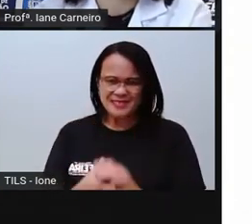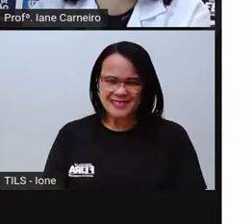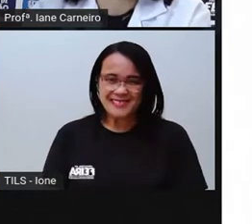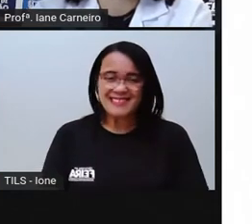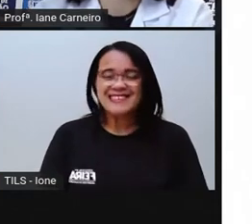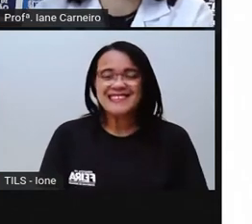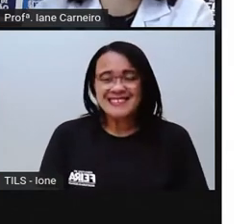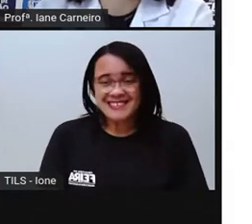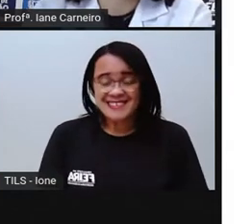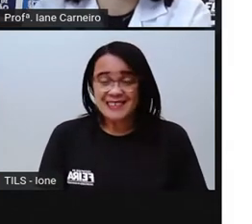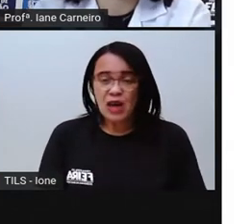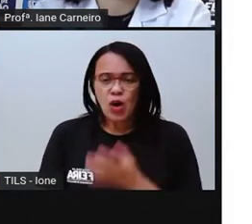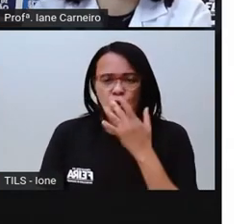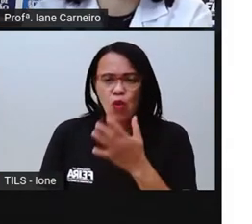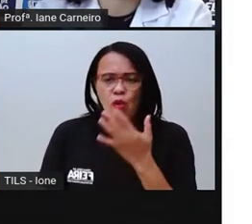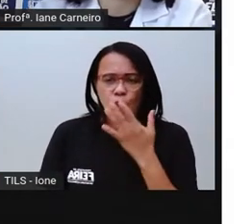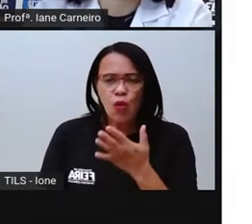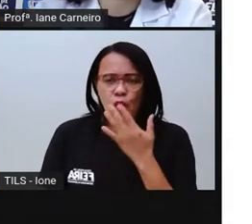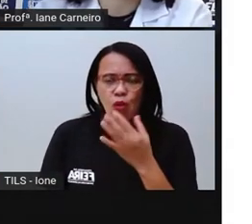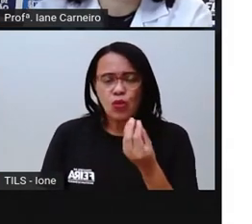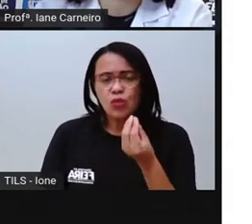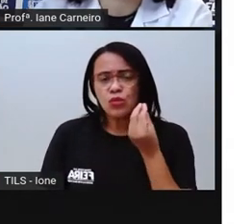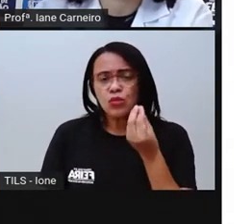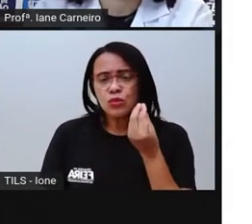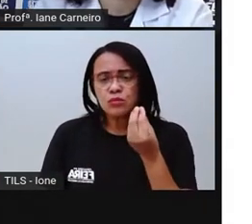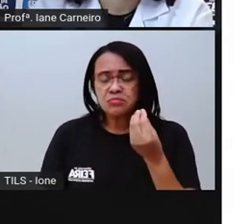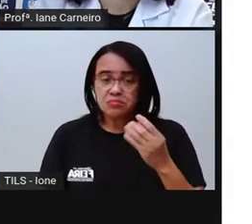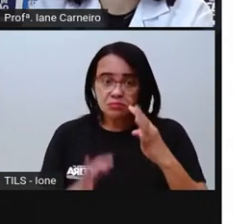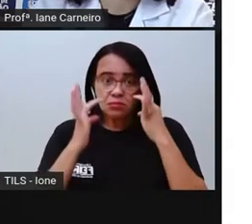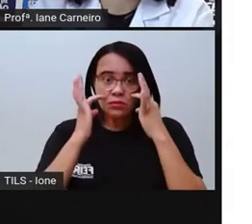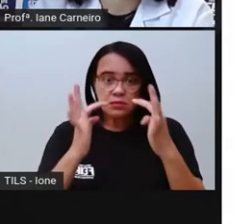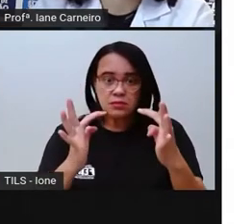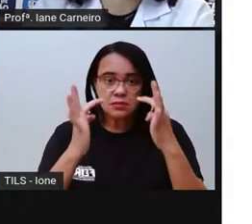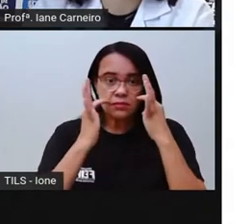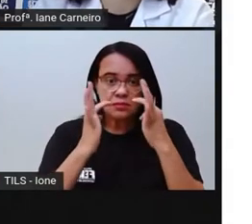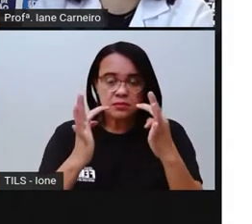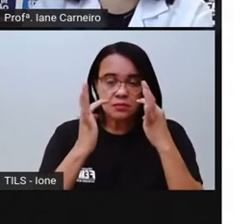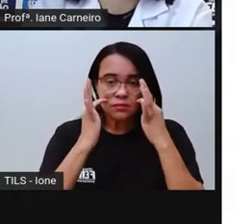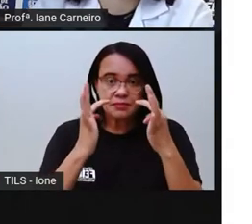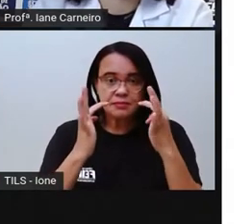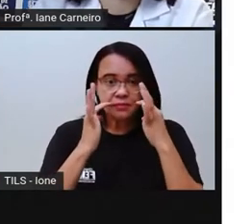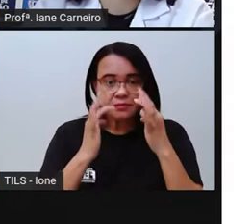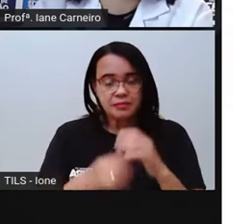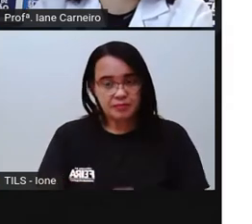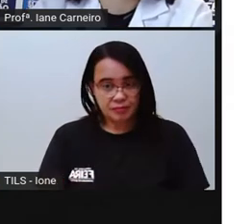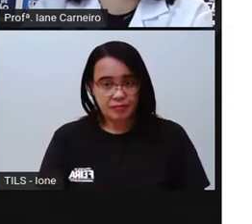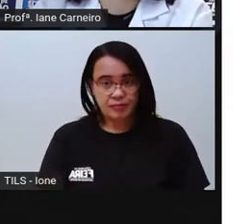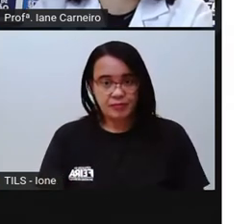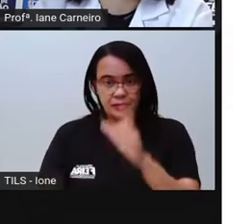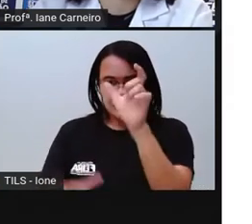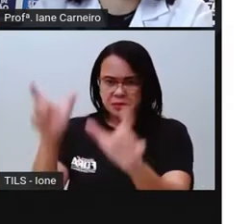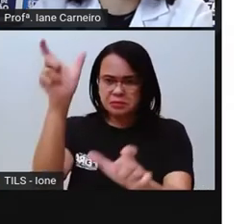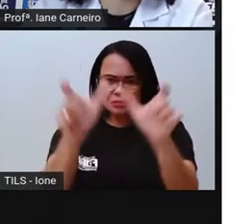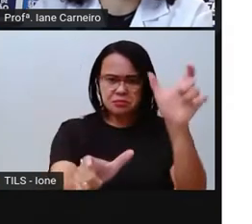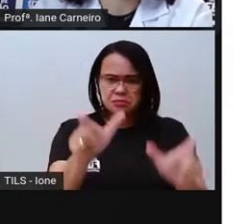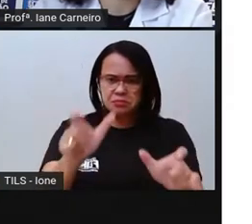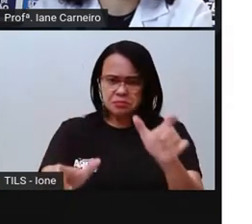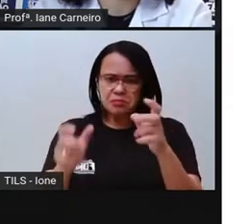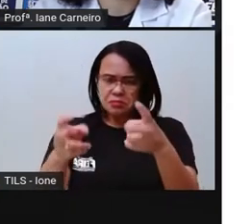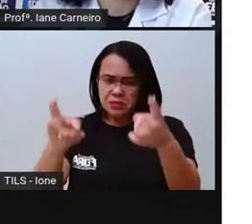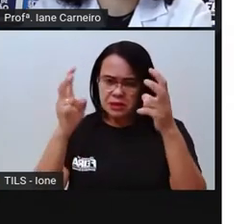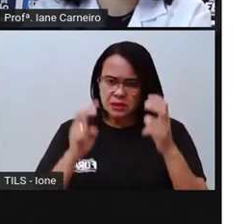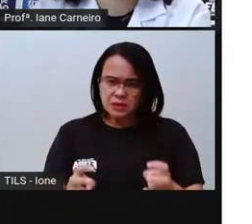A Pró vai colocar aqui mais uma cena. Olha, observem. Vocês perceberam que os personagens têm cores diferentes?